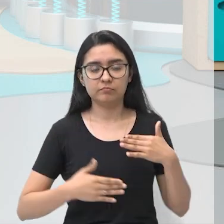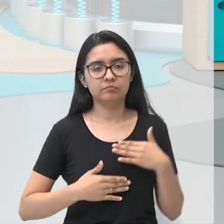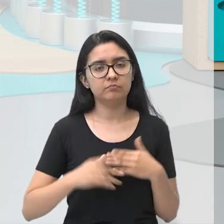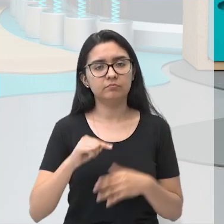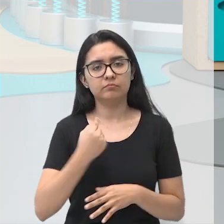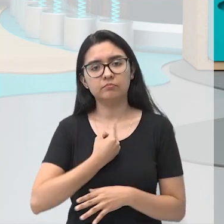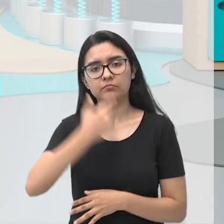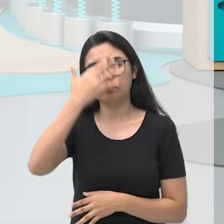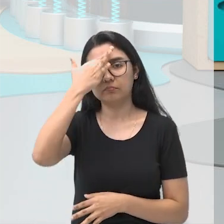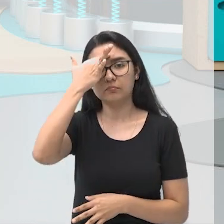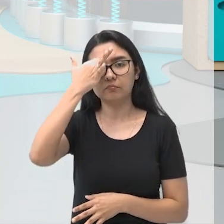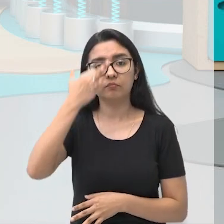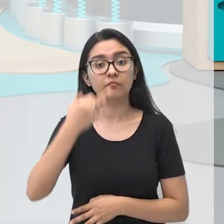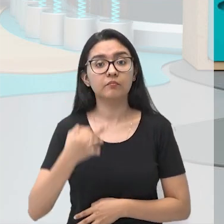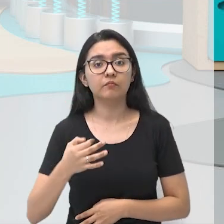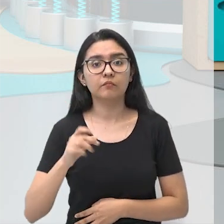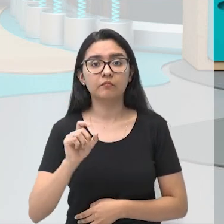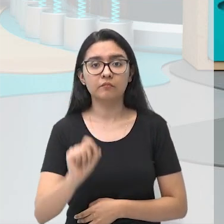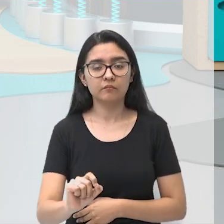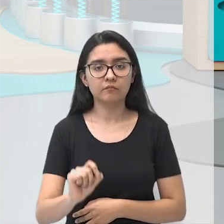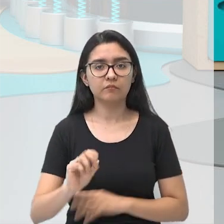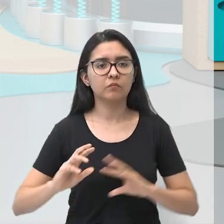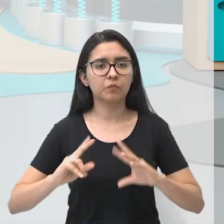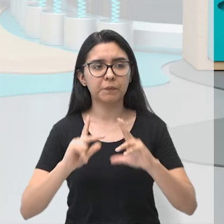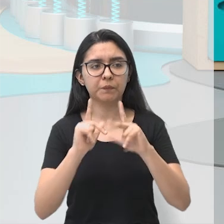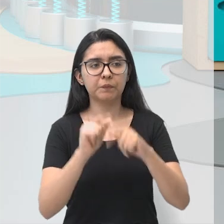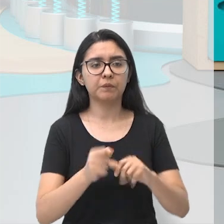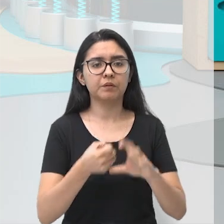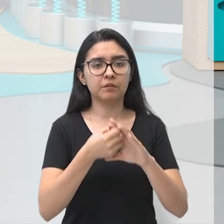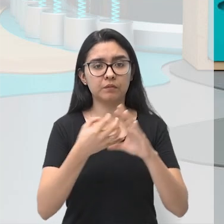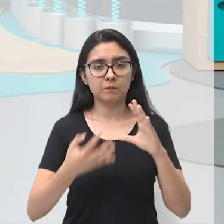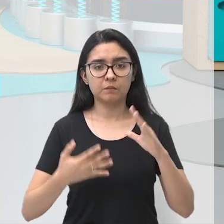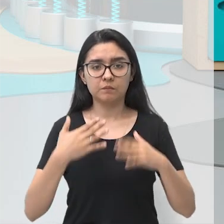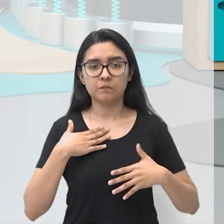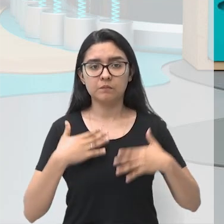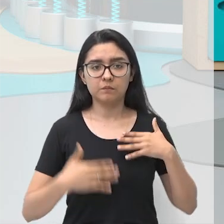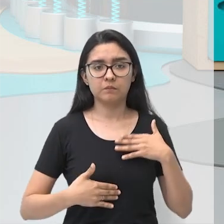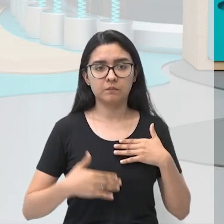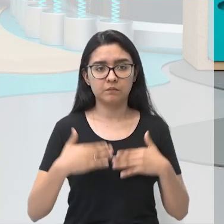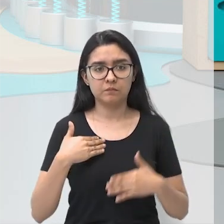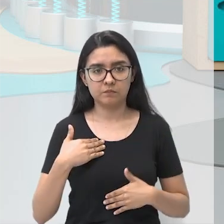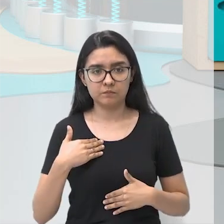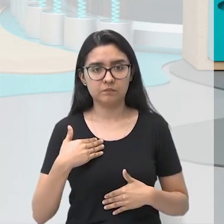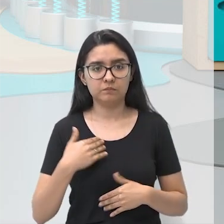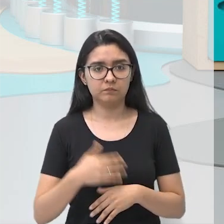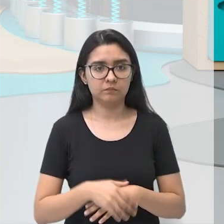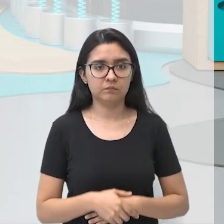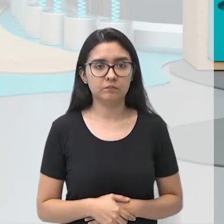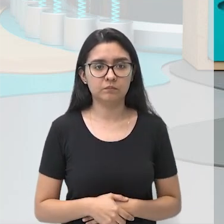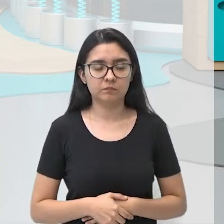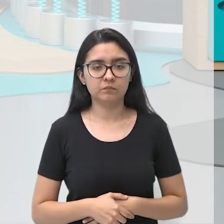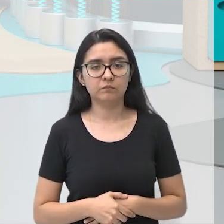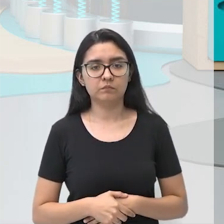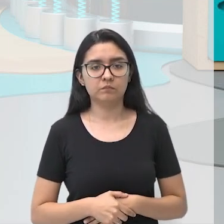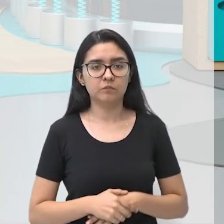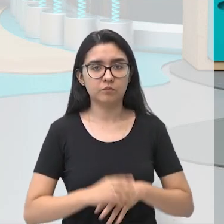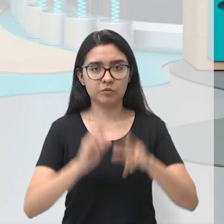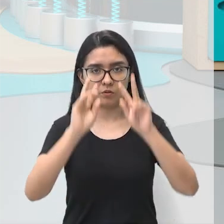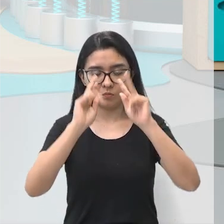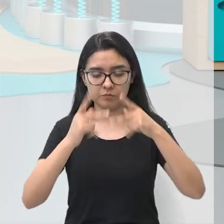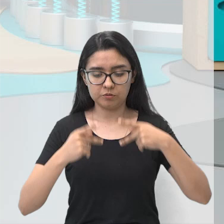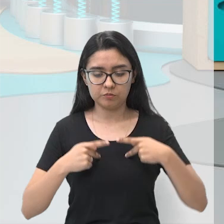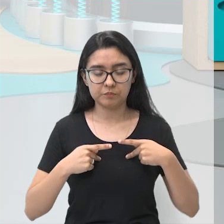entendidas também como todo atributo físico treinável num organismo. Ok? No organismo humano,